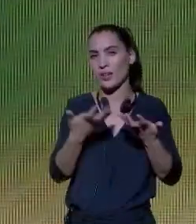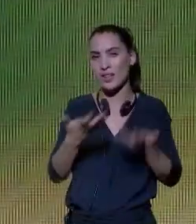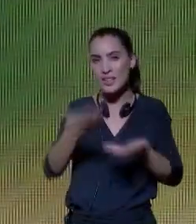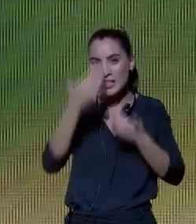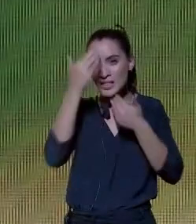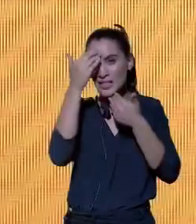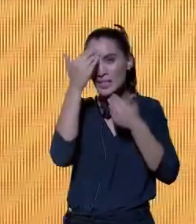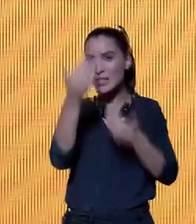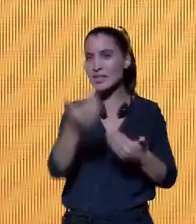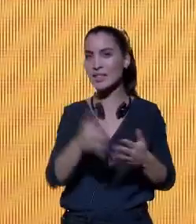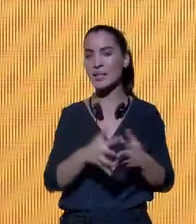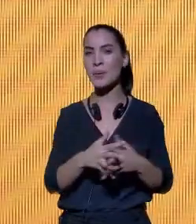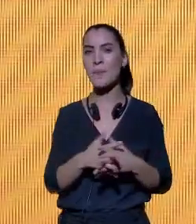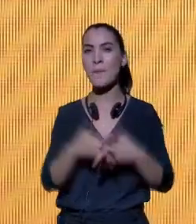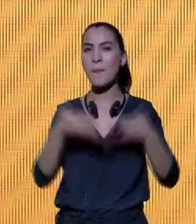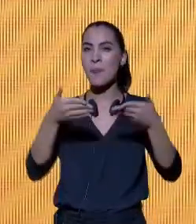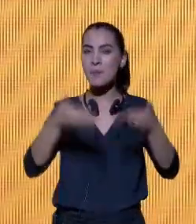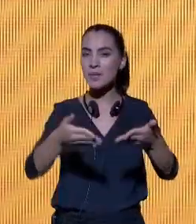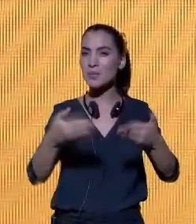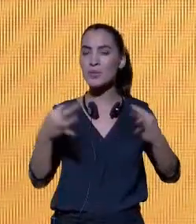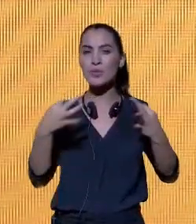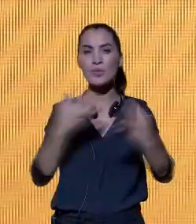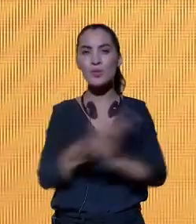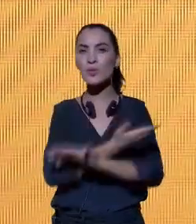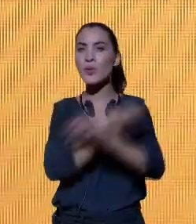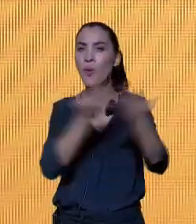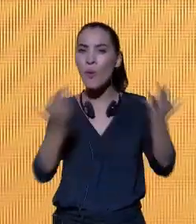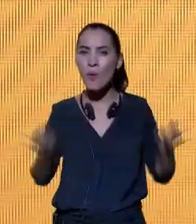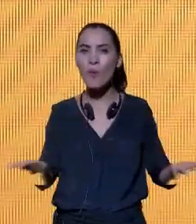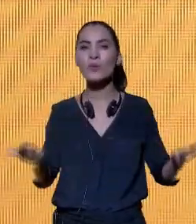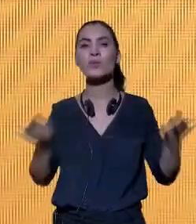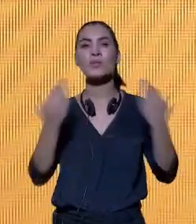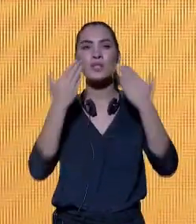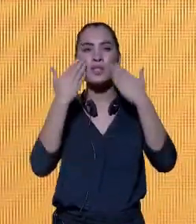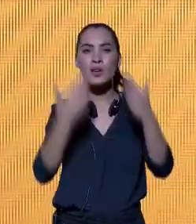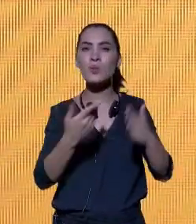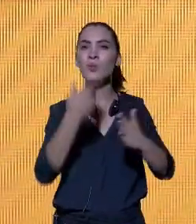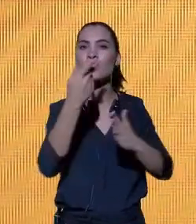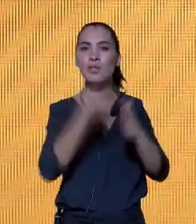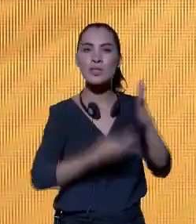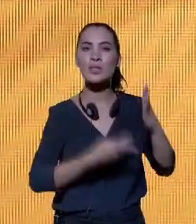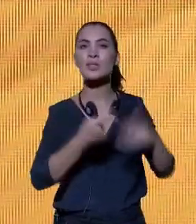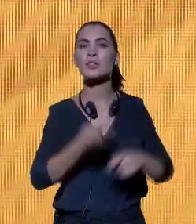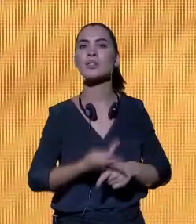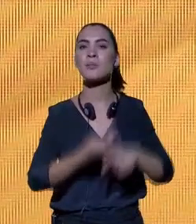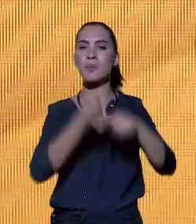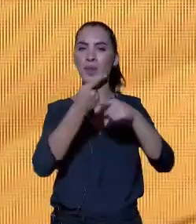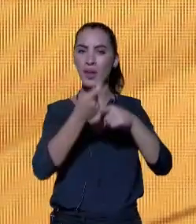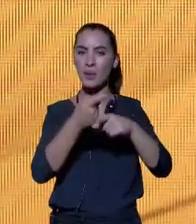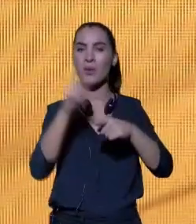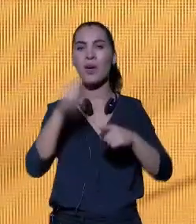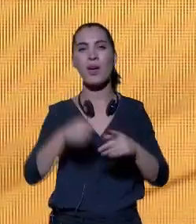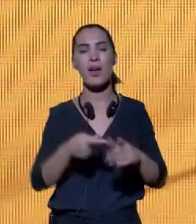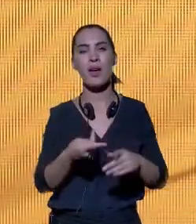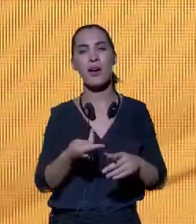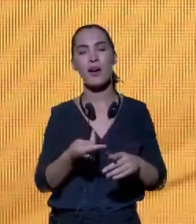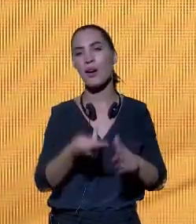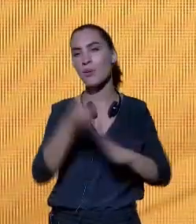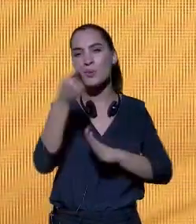a participação de todos que apresentaram projetos para esse prêmio. São projetos